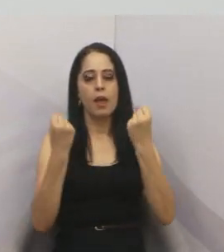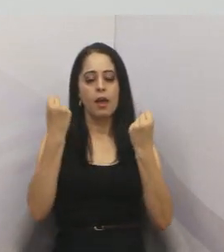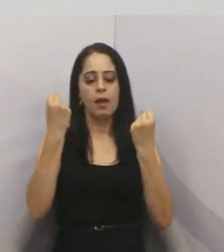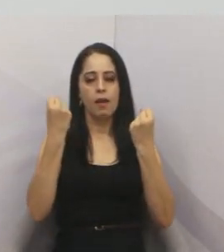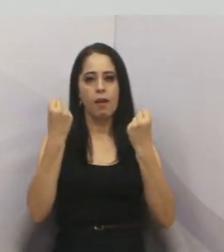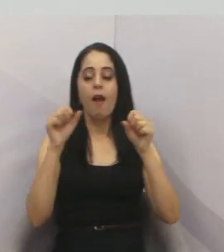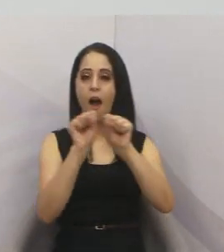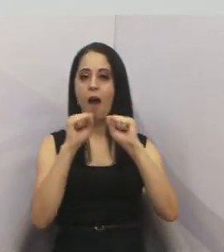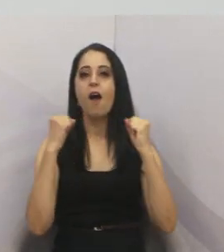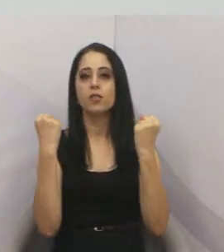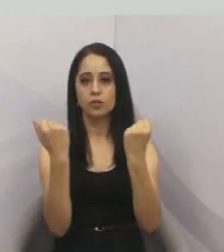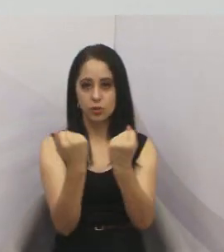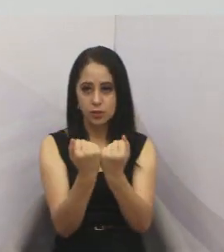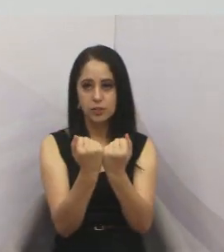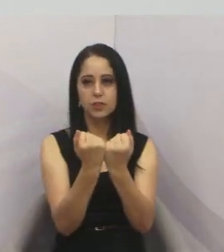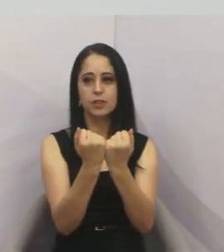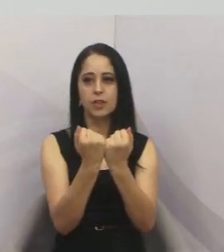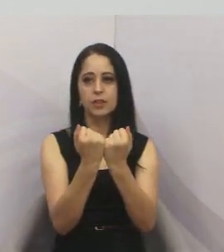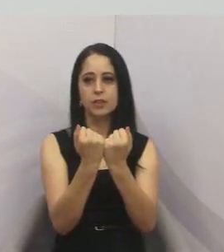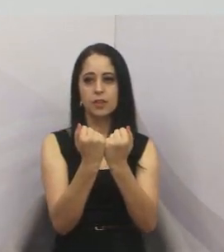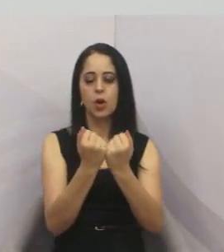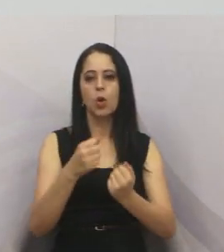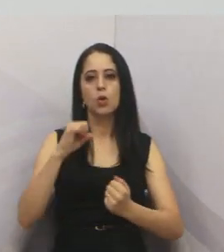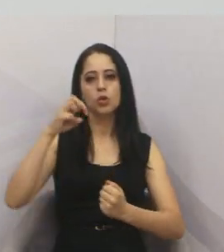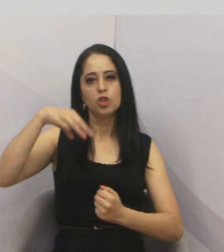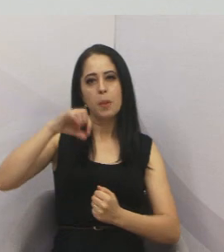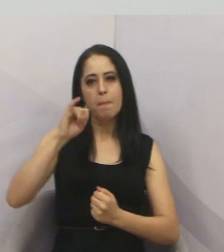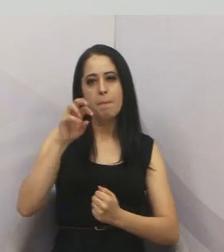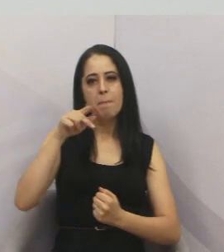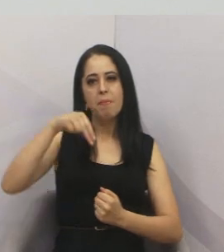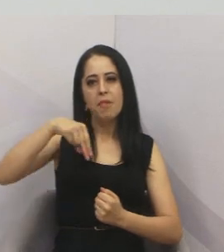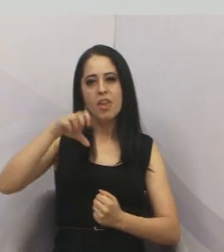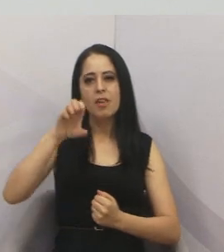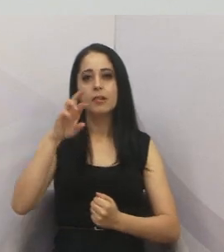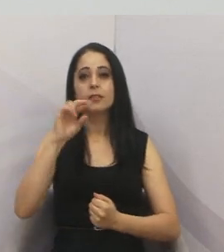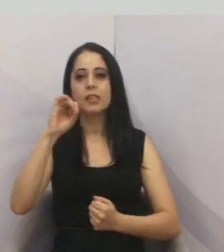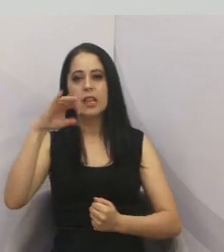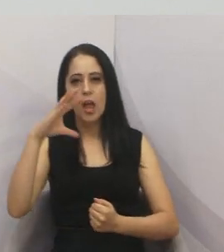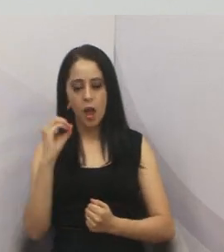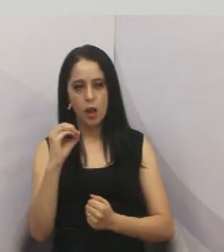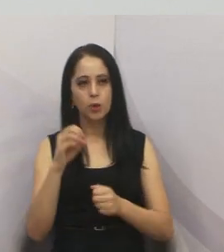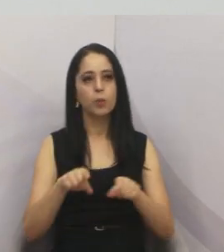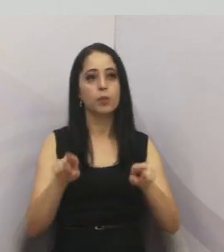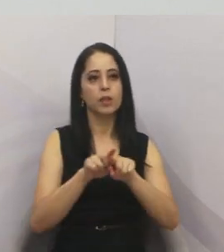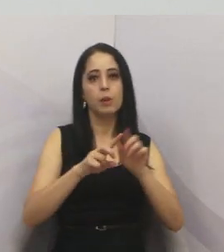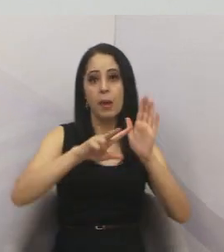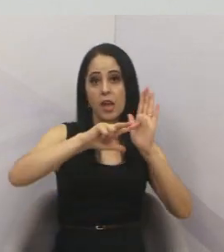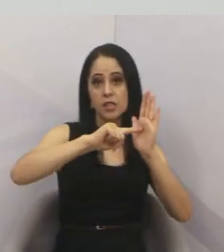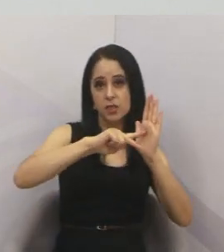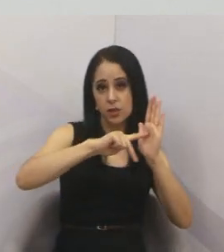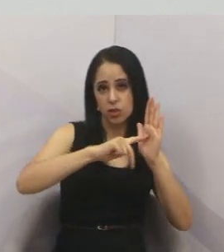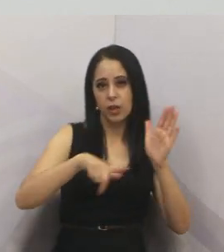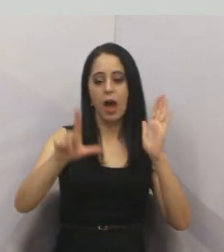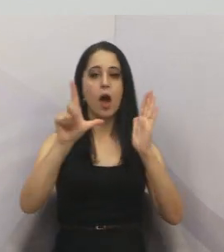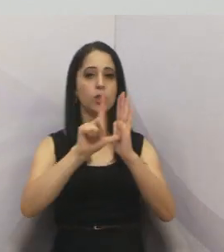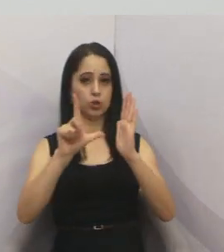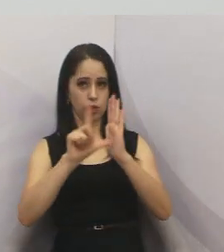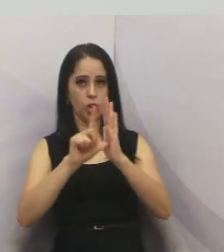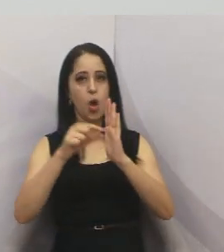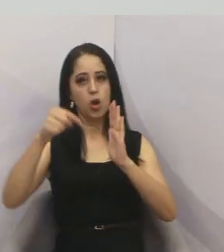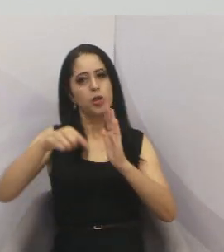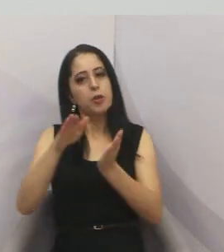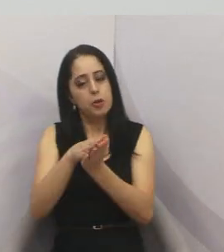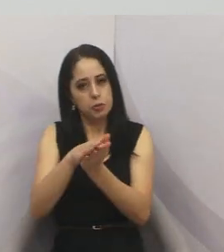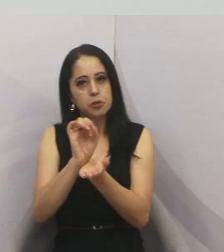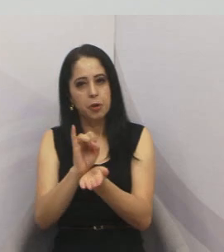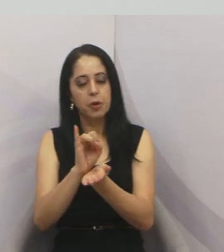Centro das Indústrias do Estado de São Paulo, que é o CIESP, Sindicato do Comércio Varejista do município de Jacareí,